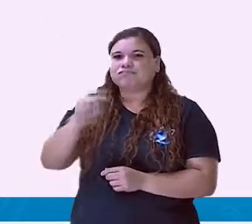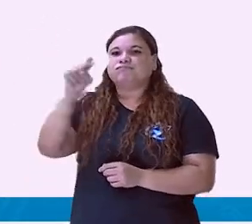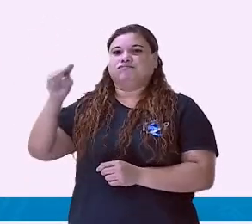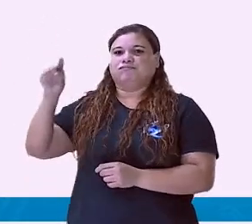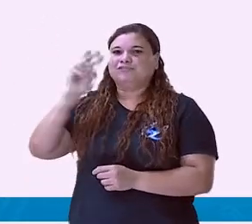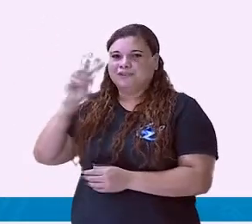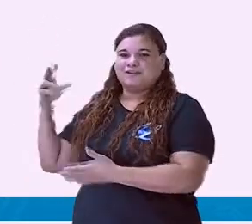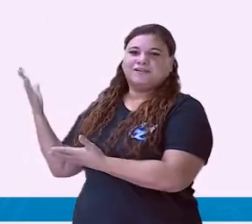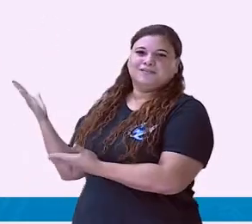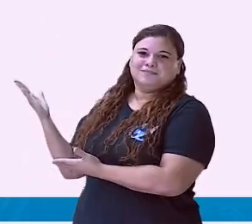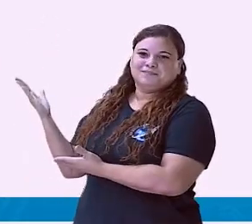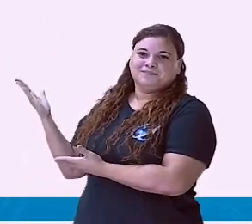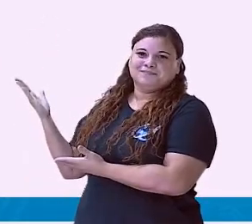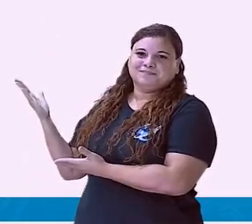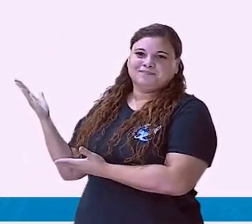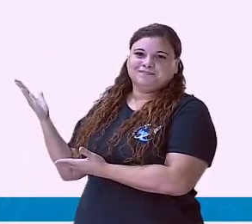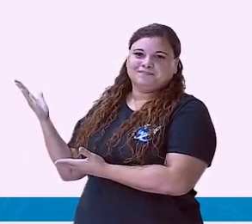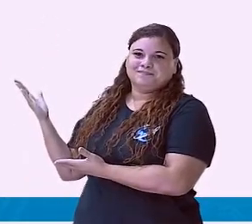norte-sul.